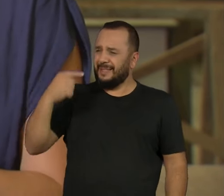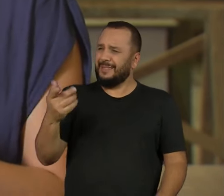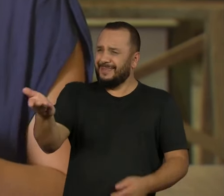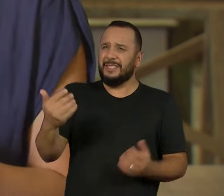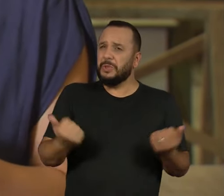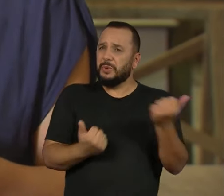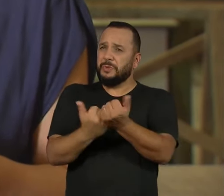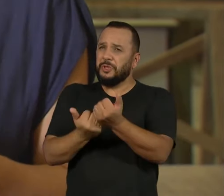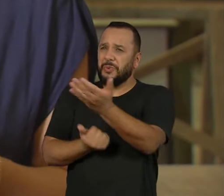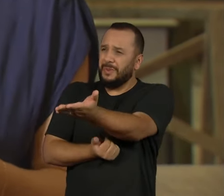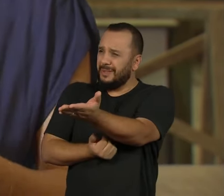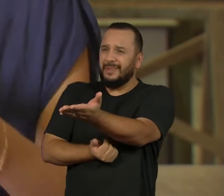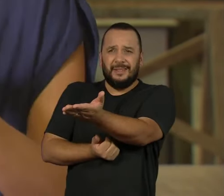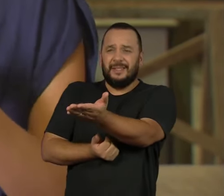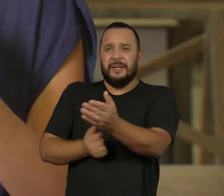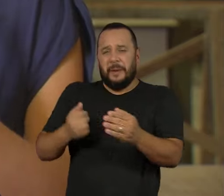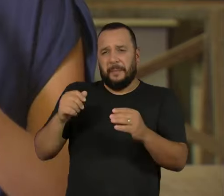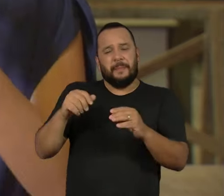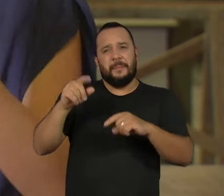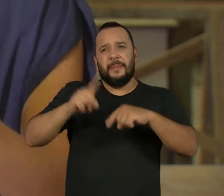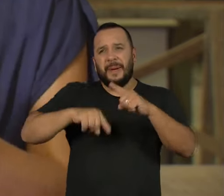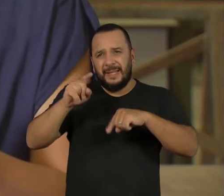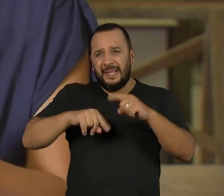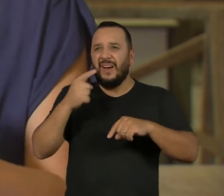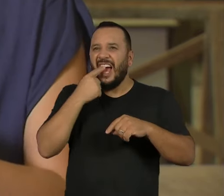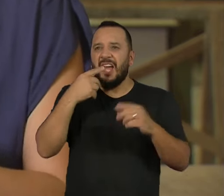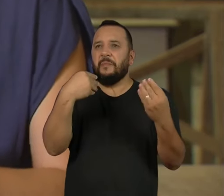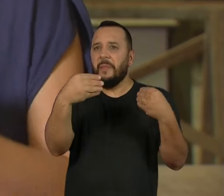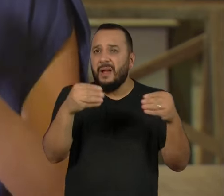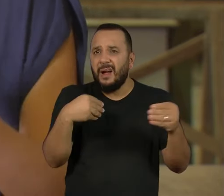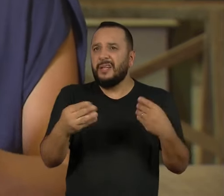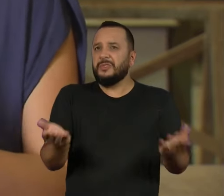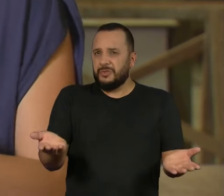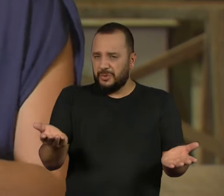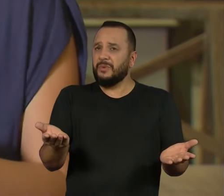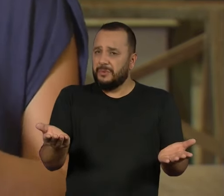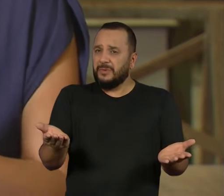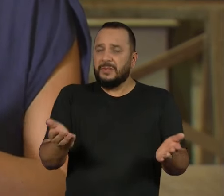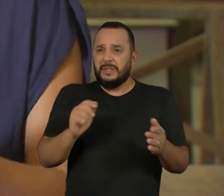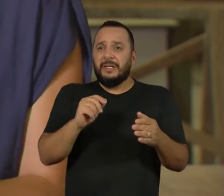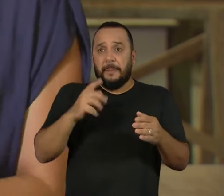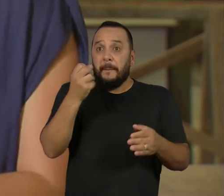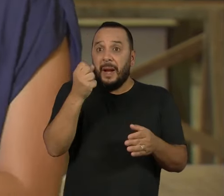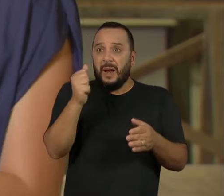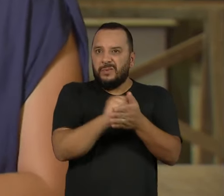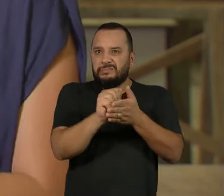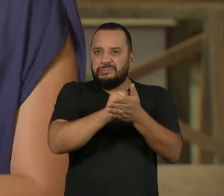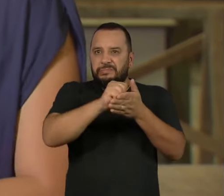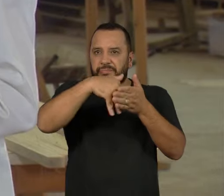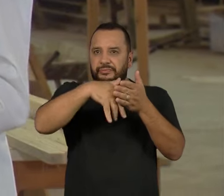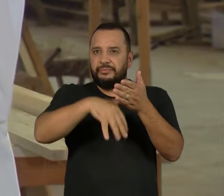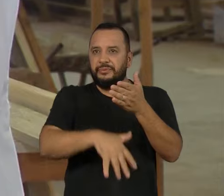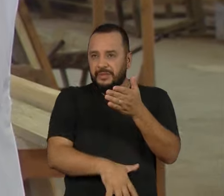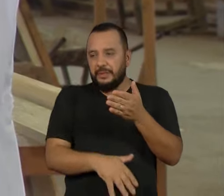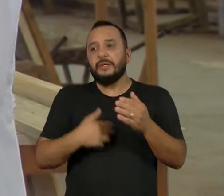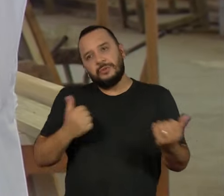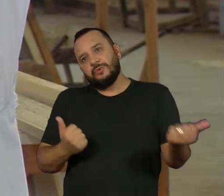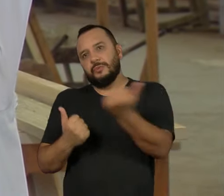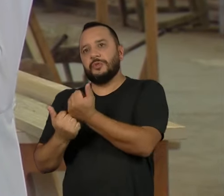não, ao invés de usar esse material que é sintético, né, o isopor, por que não substituir pelo miriti?